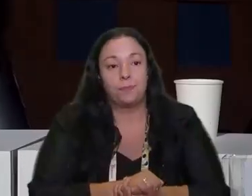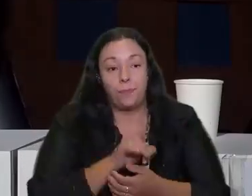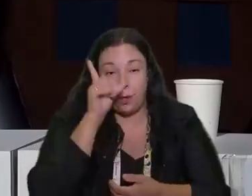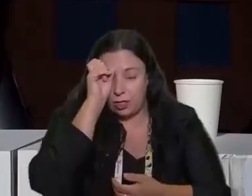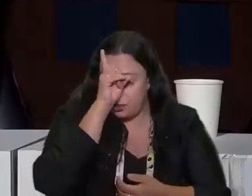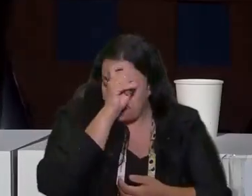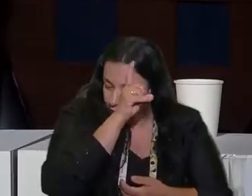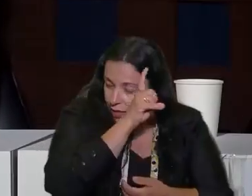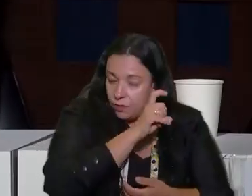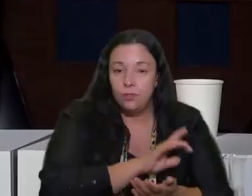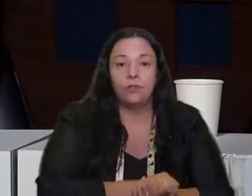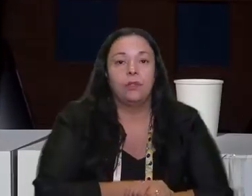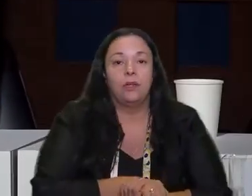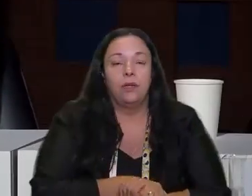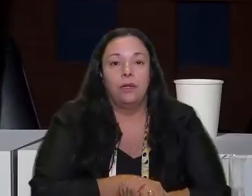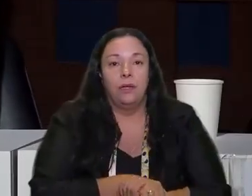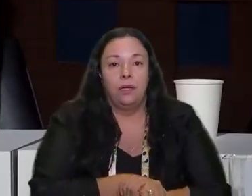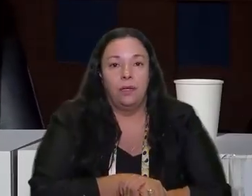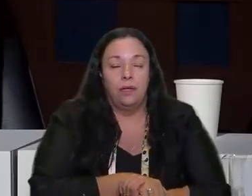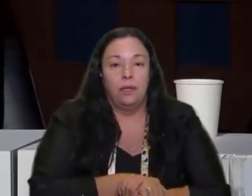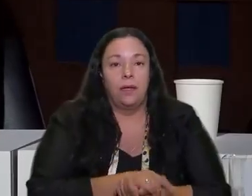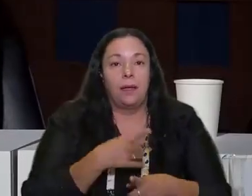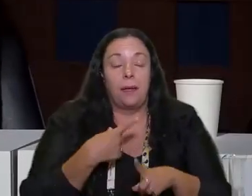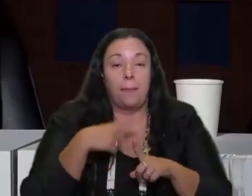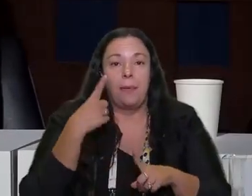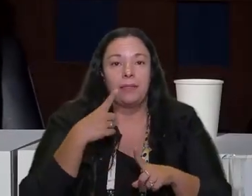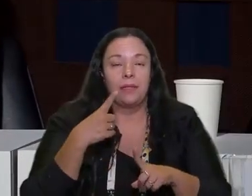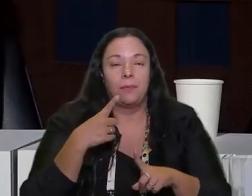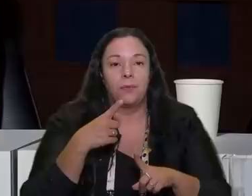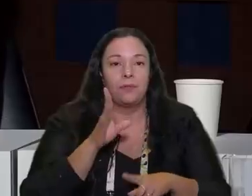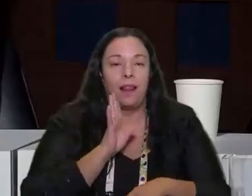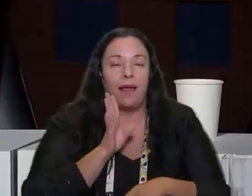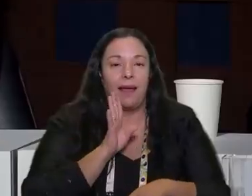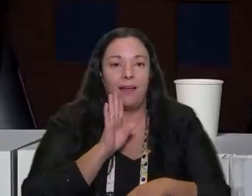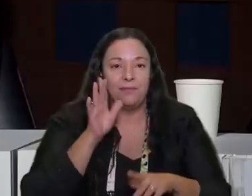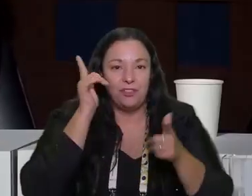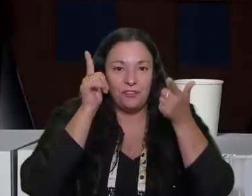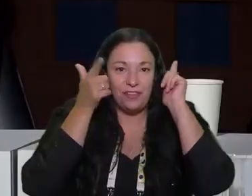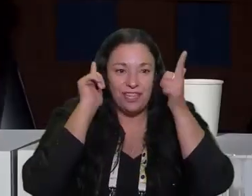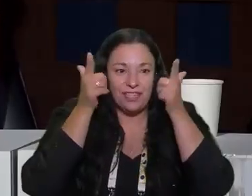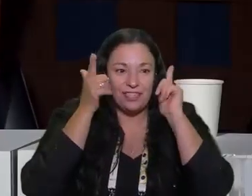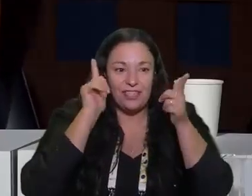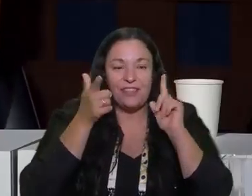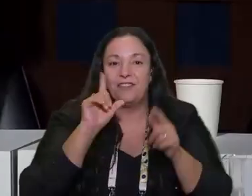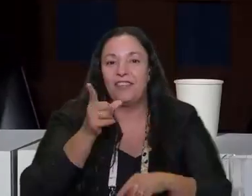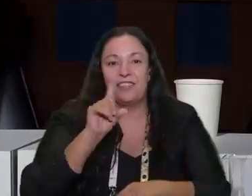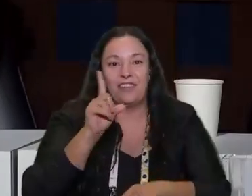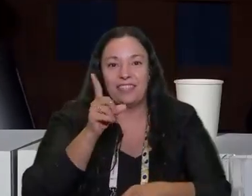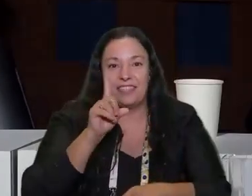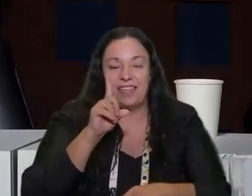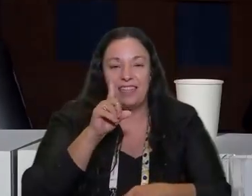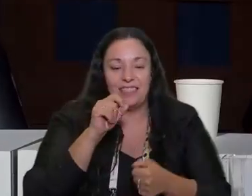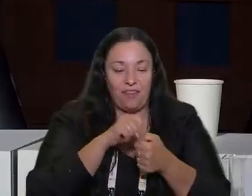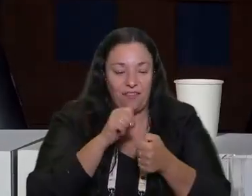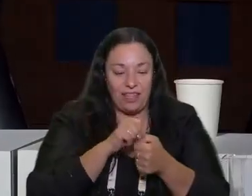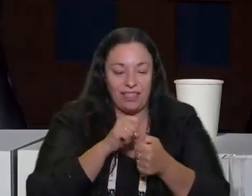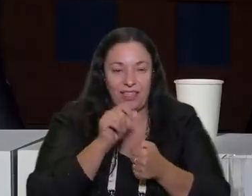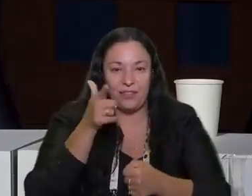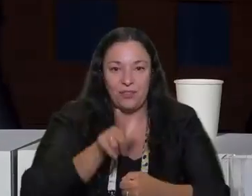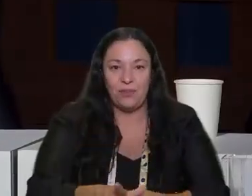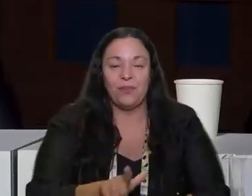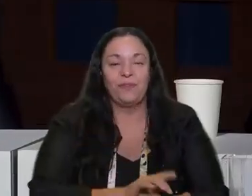difícil, é complexo, mas é muito divertido. Mas não sei se faria de novo.